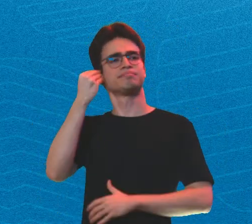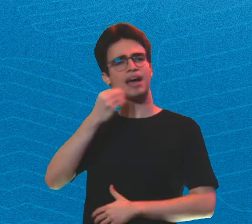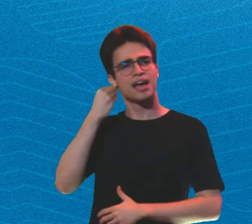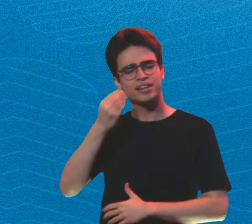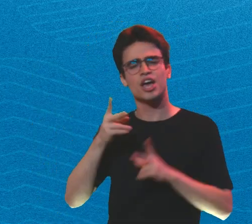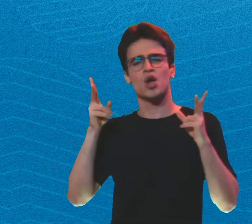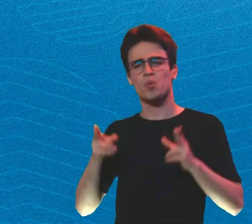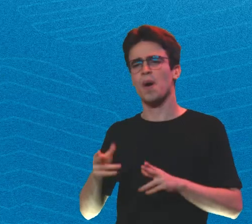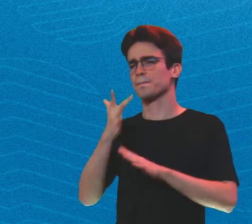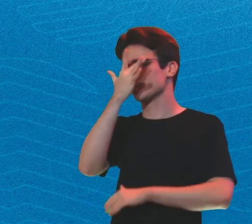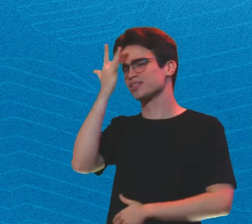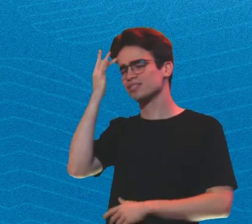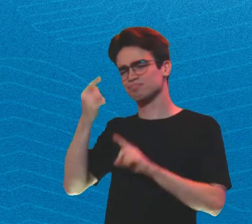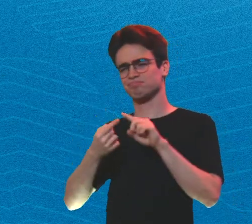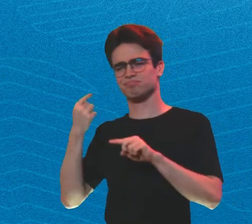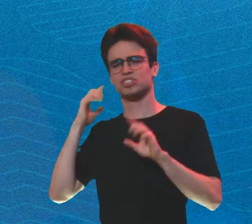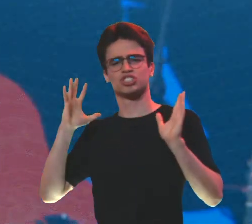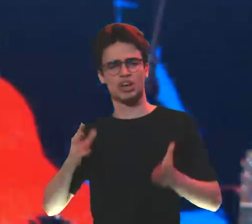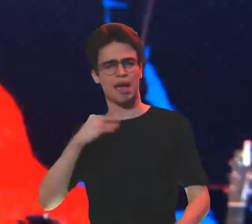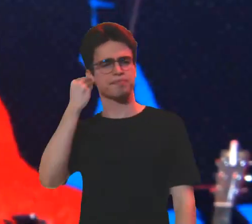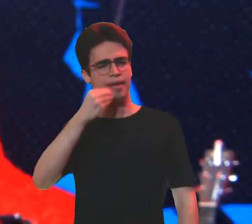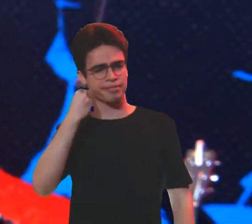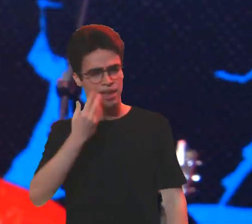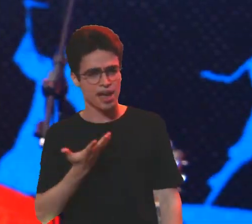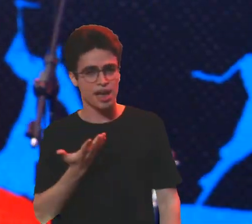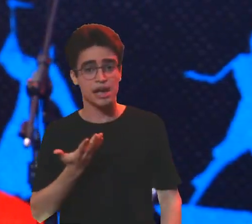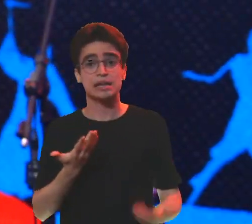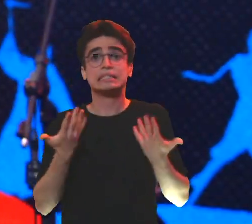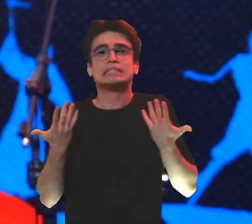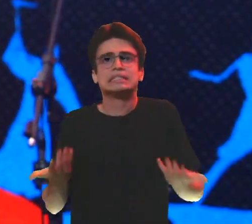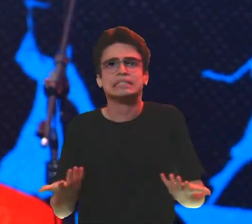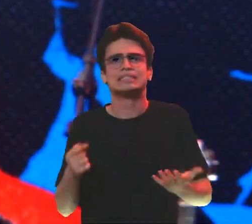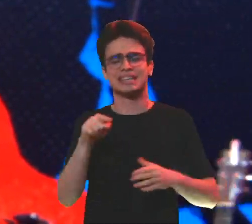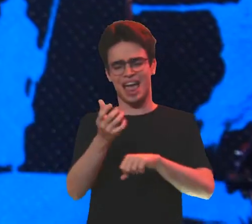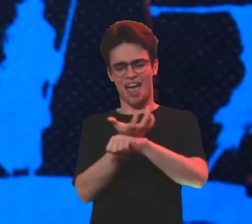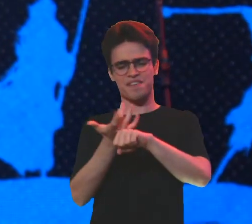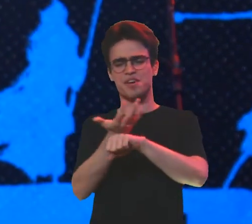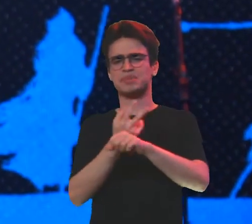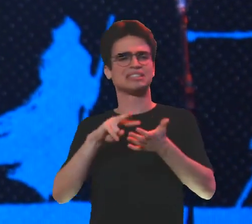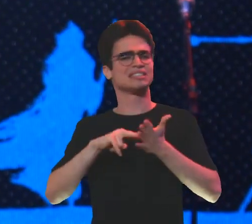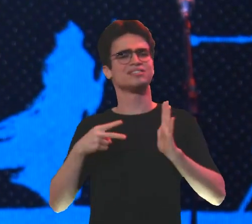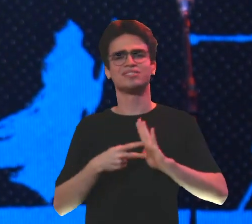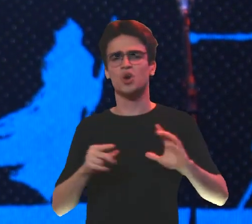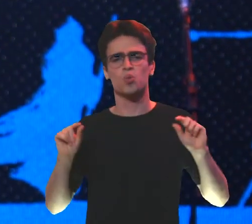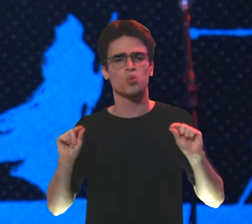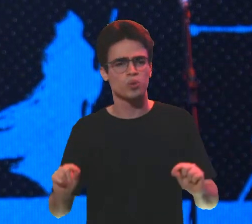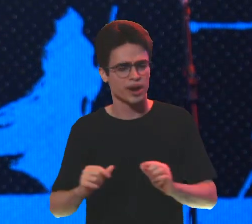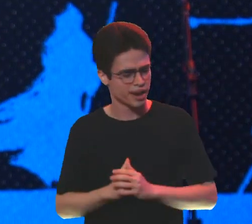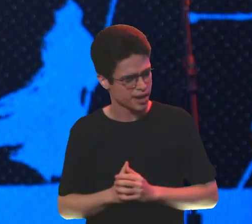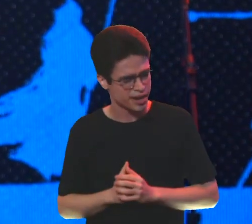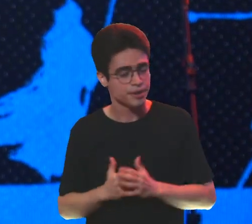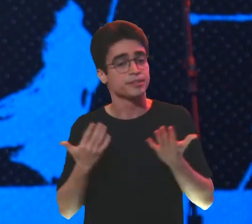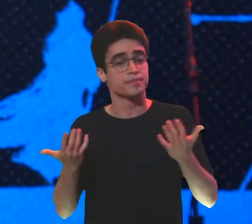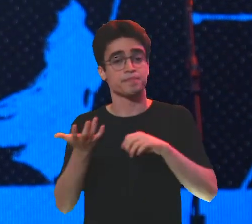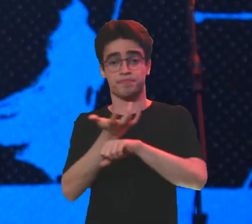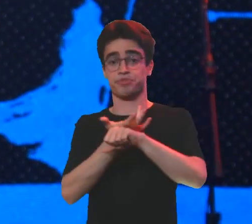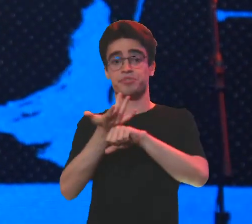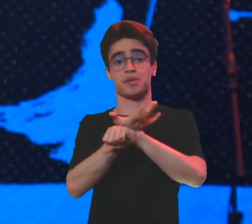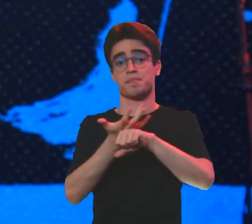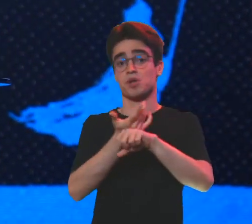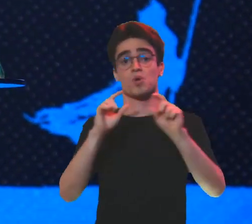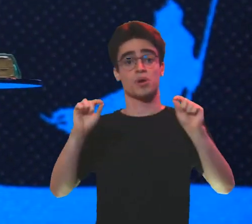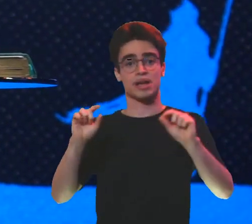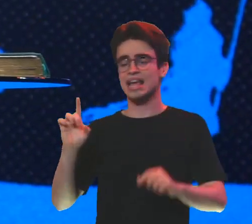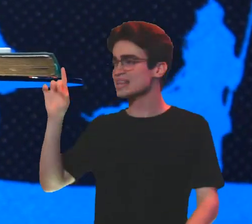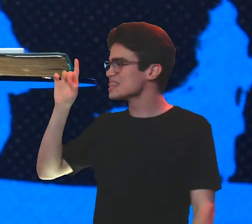do passado viveram. Mas, afinal de contas, o que é um avivamento? Avivamento é quando a presença